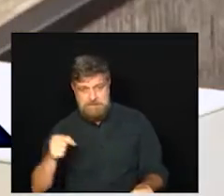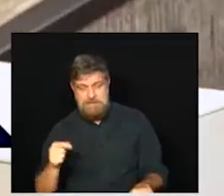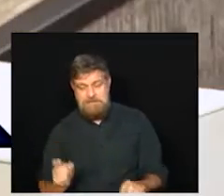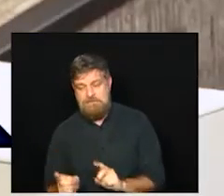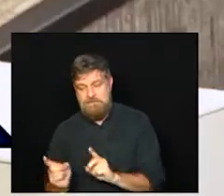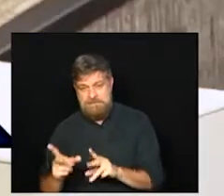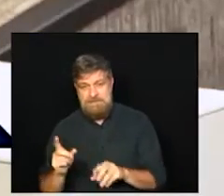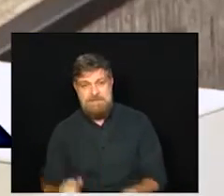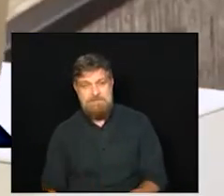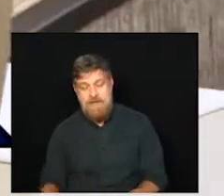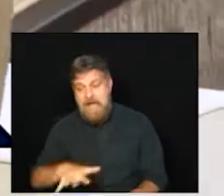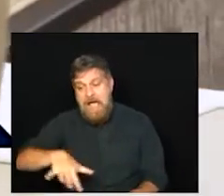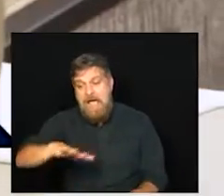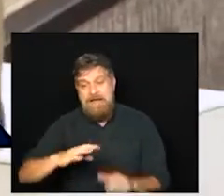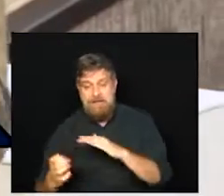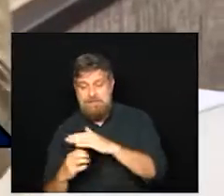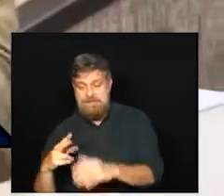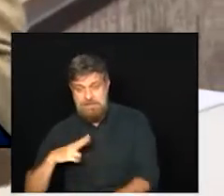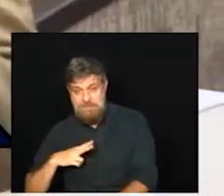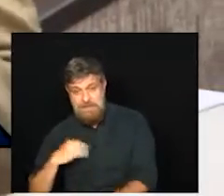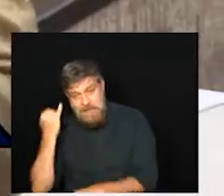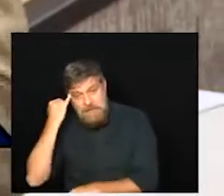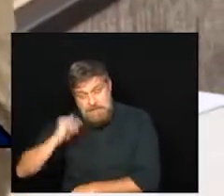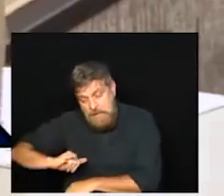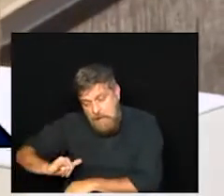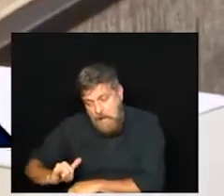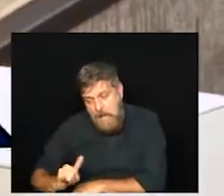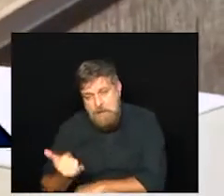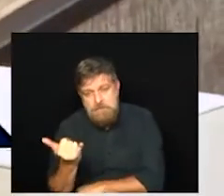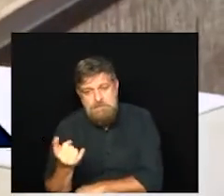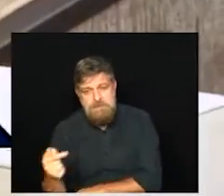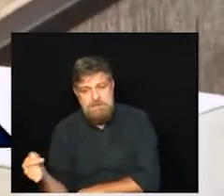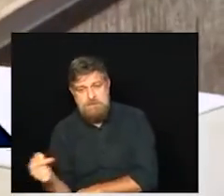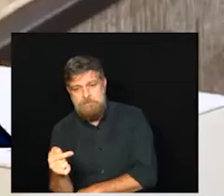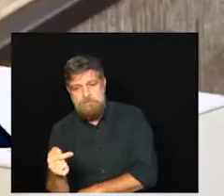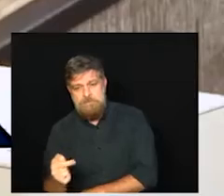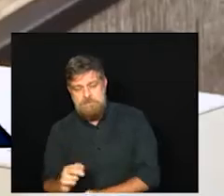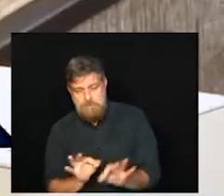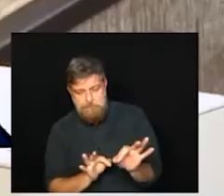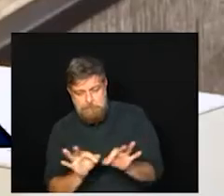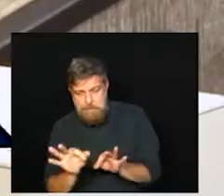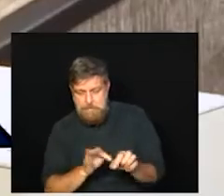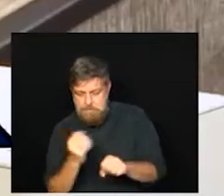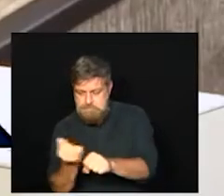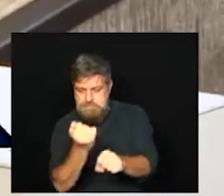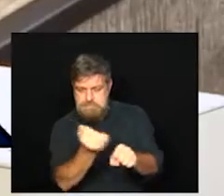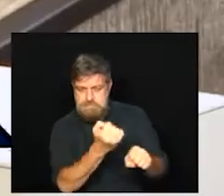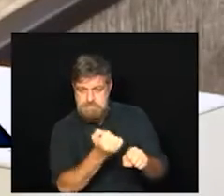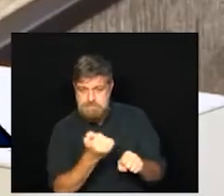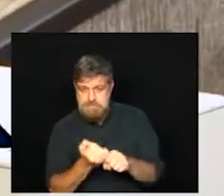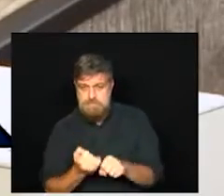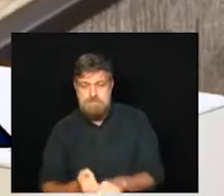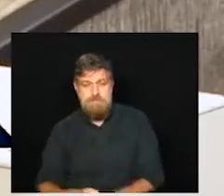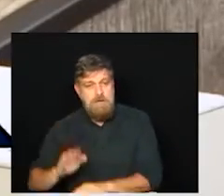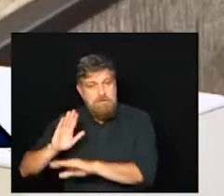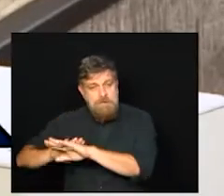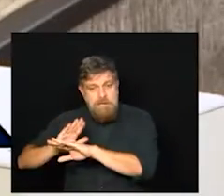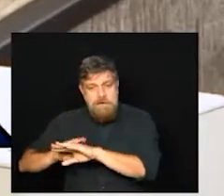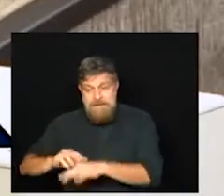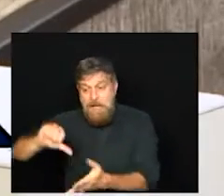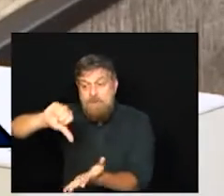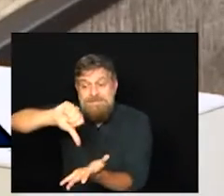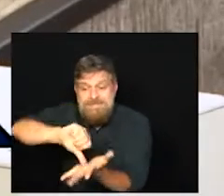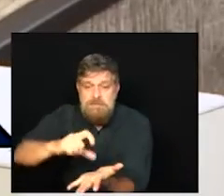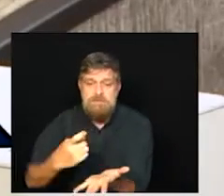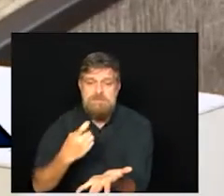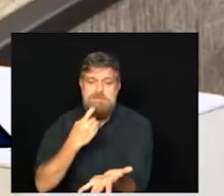vendido para a iniciativa privada, a ideia é aproveitar essa reestruturação que vai ser feita lá e fazer a revitalização do centro,